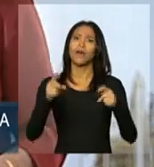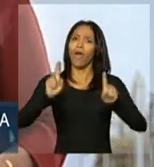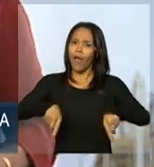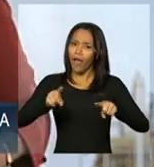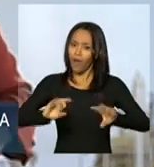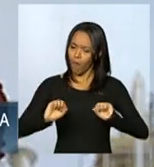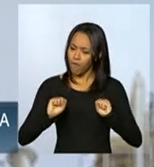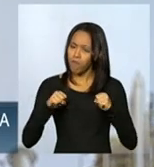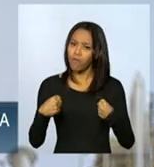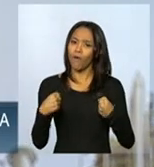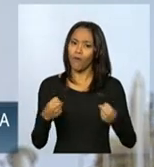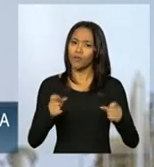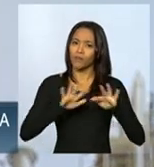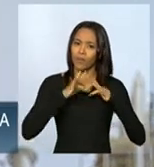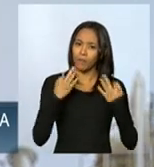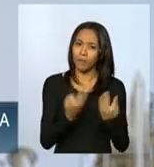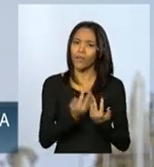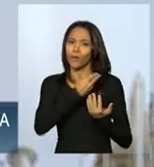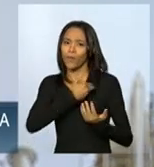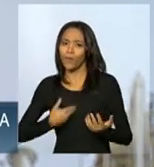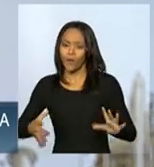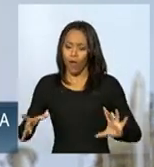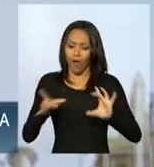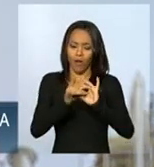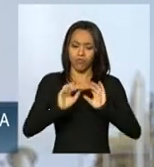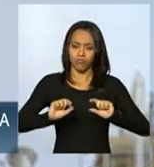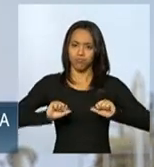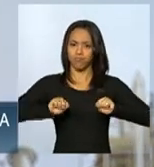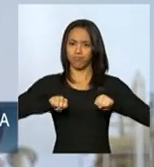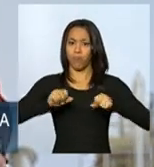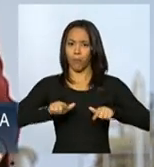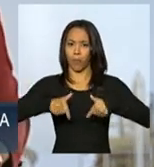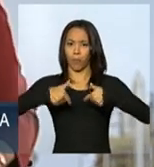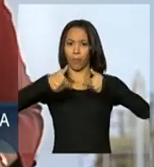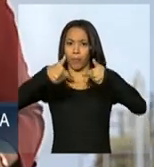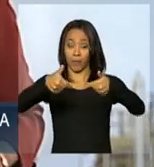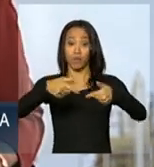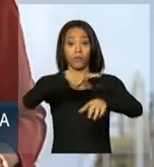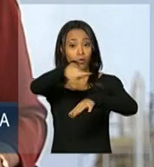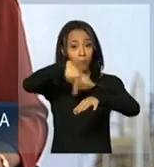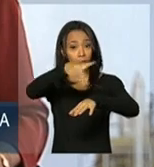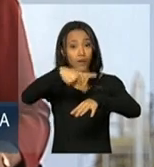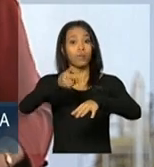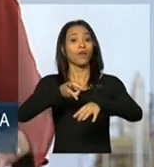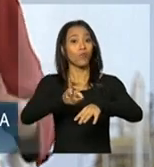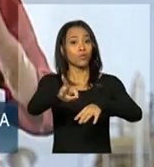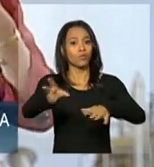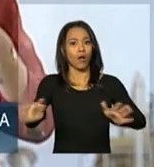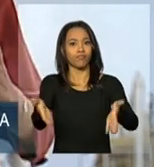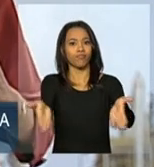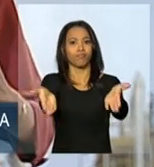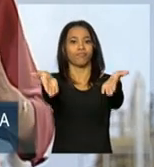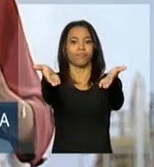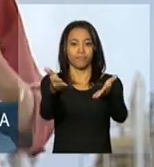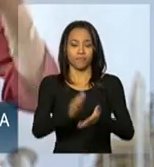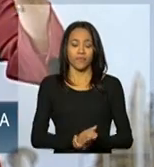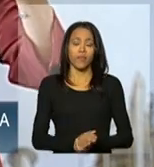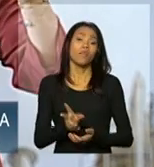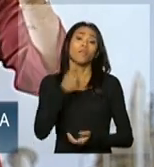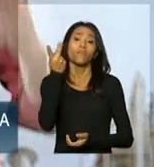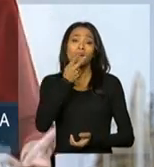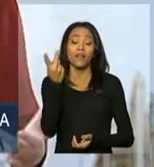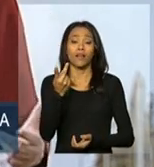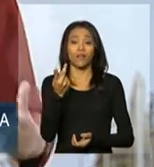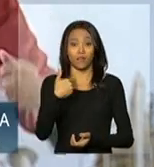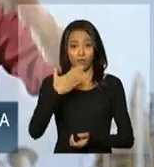de força que leva esse país para frente. E eu queria falar para vocês do quanto, para o